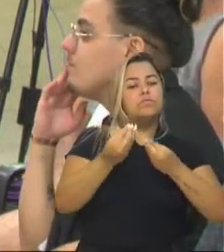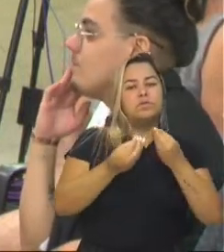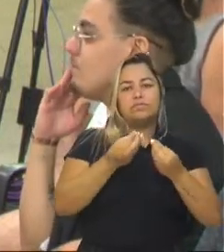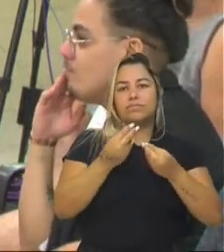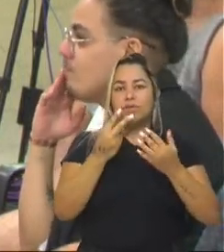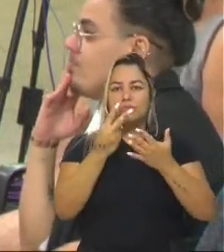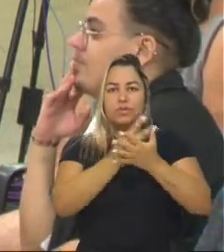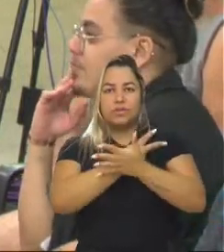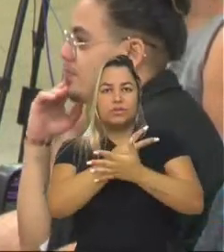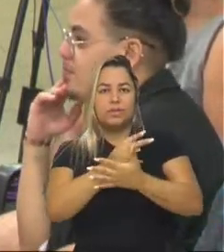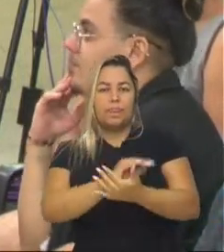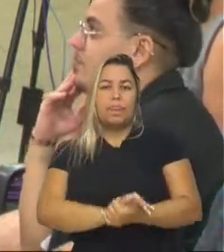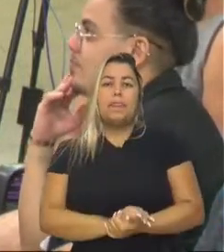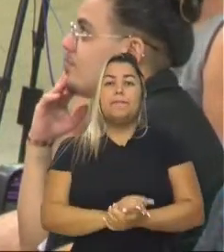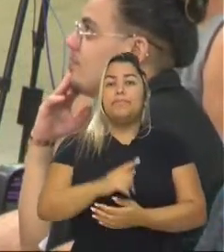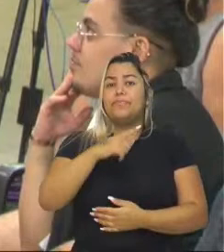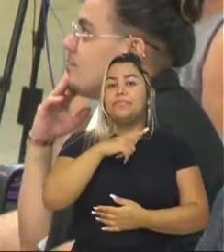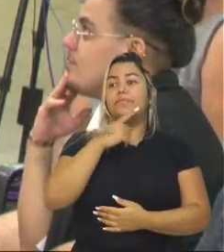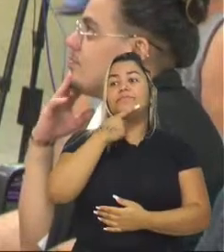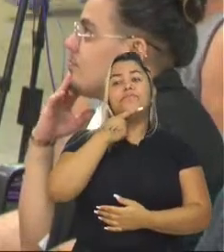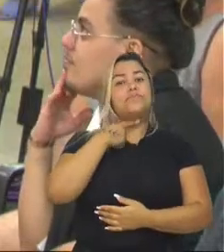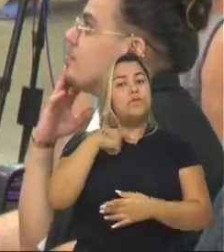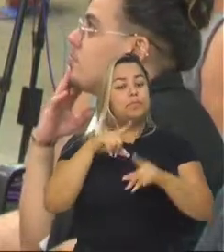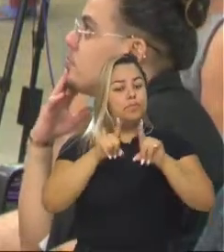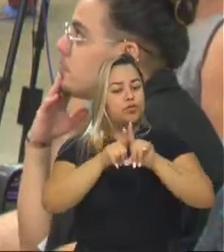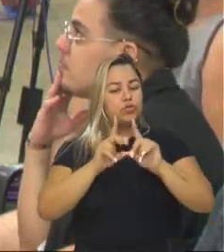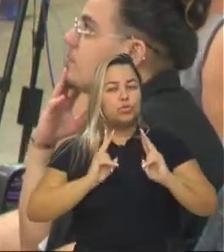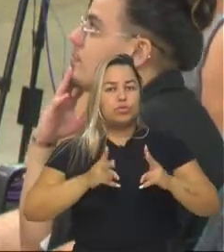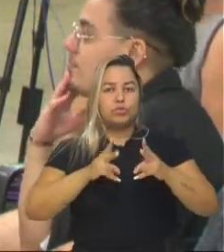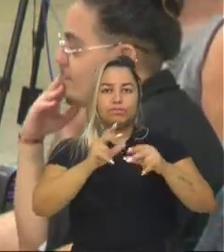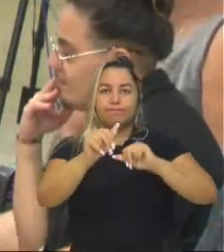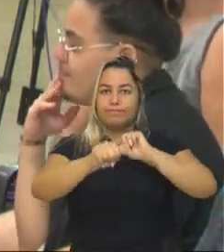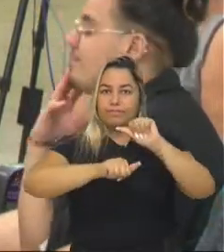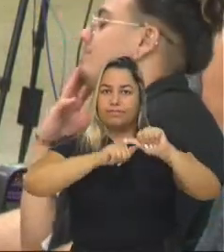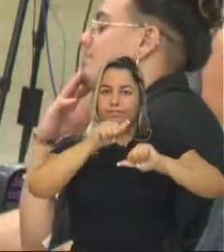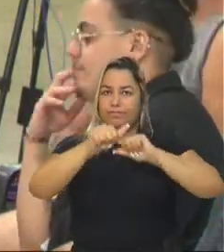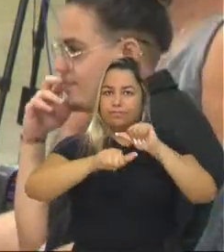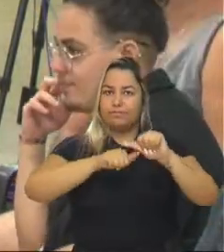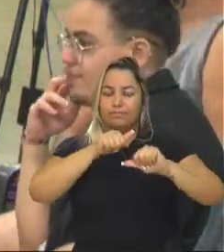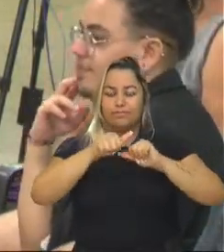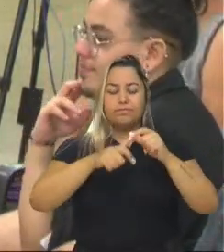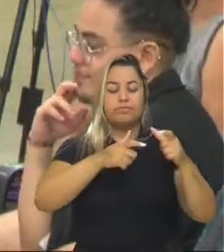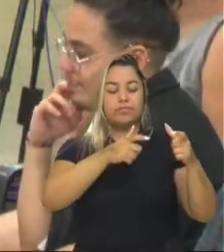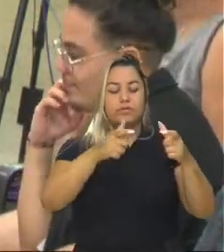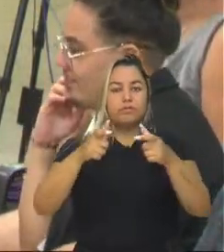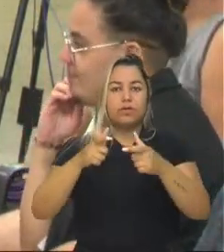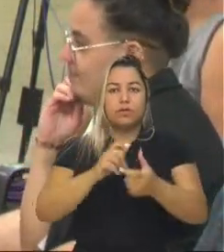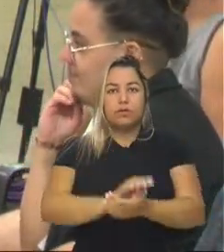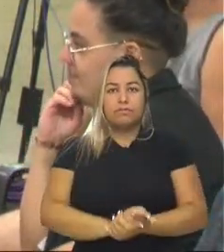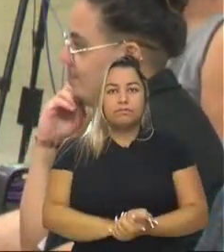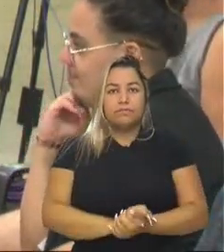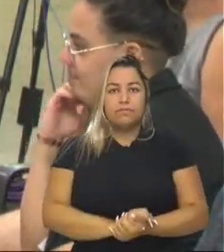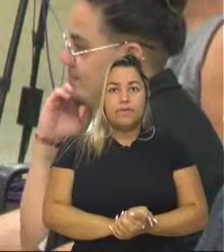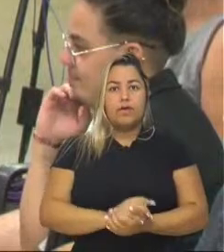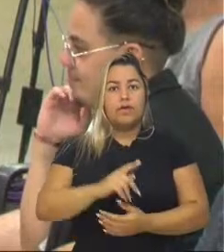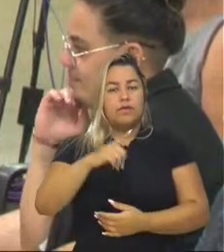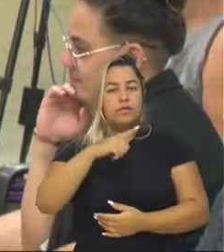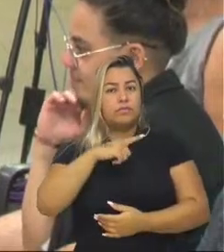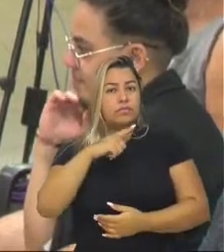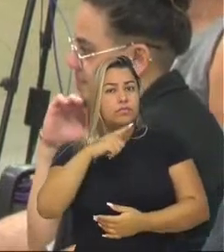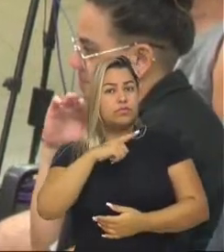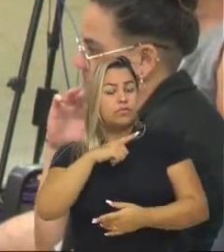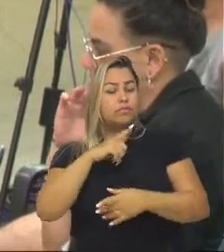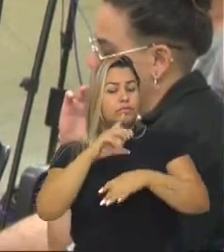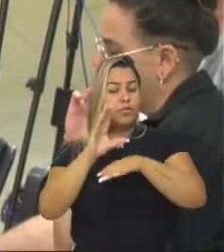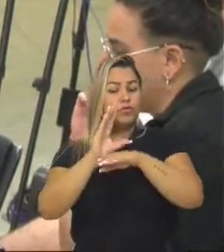assim, como que a gente tem vontade, inclusive, de continuar e de transformar cada vez mais esse espaço. Né, eu tenho uma formação na psicologia, eu estou como